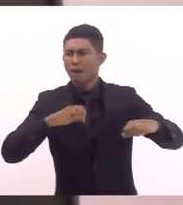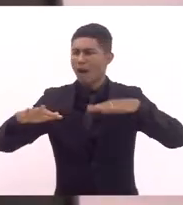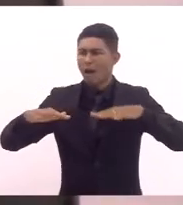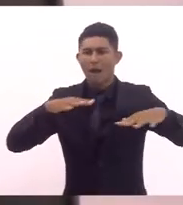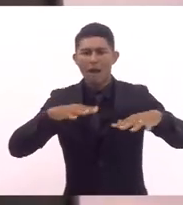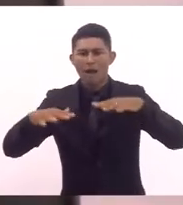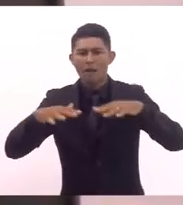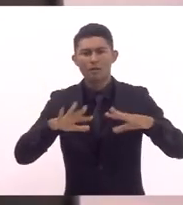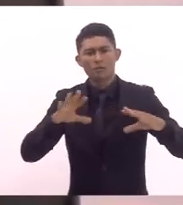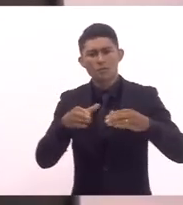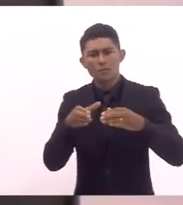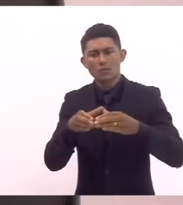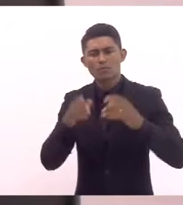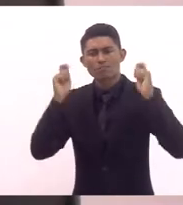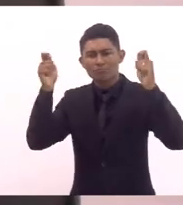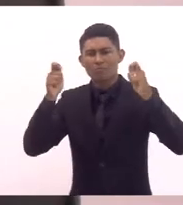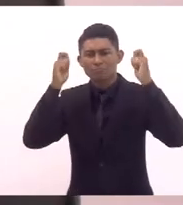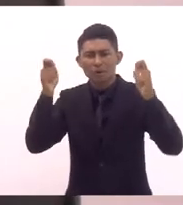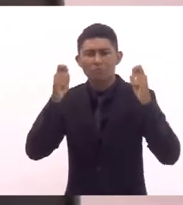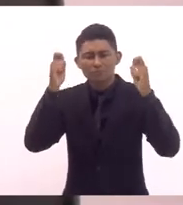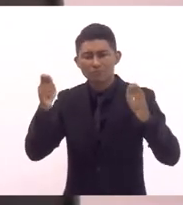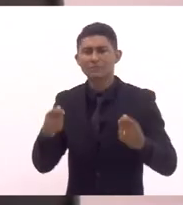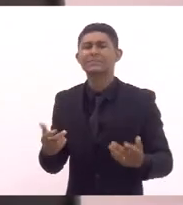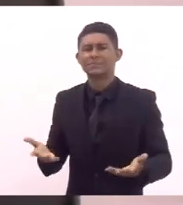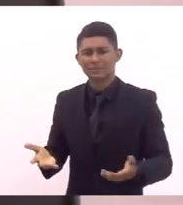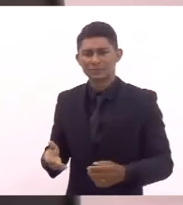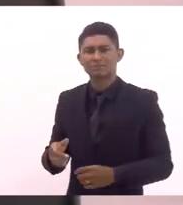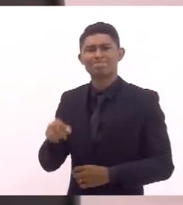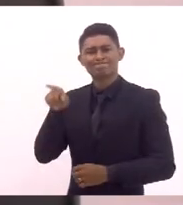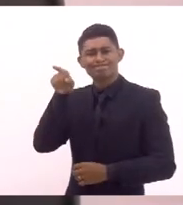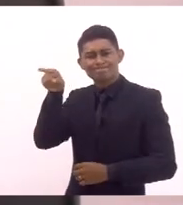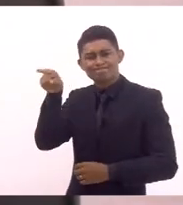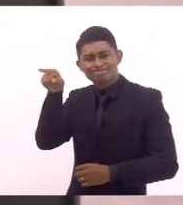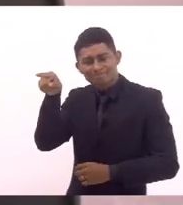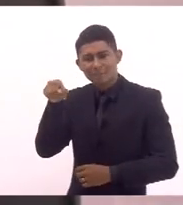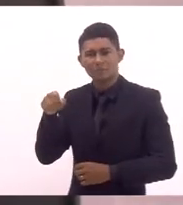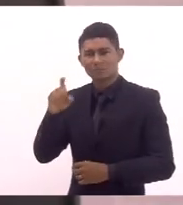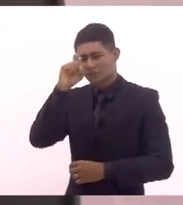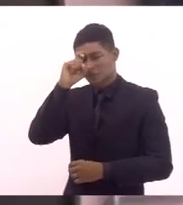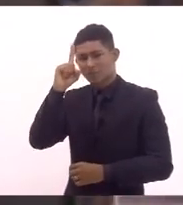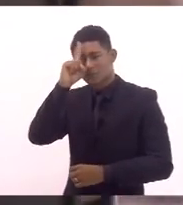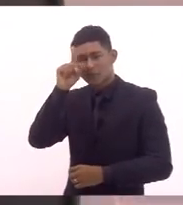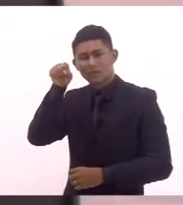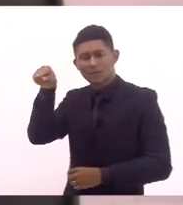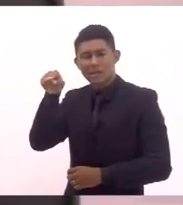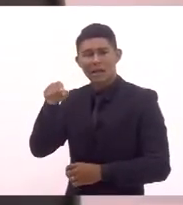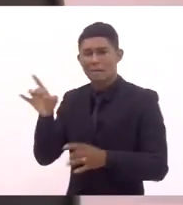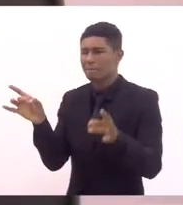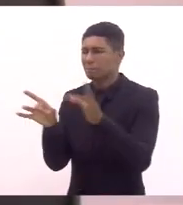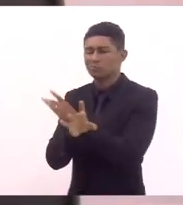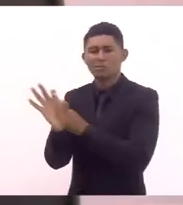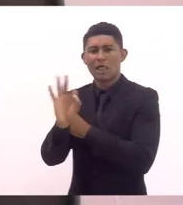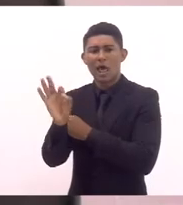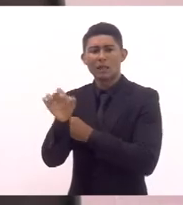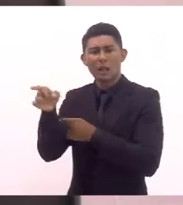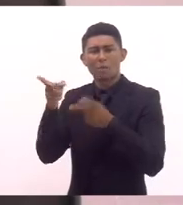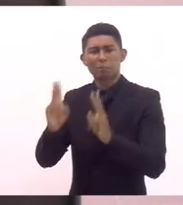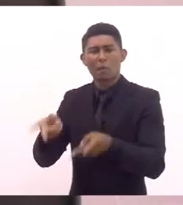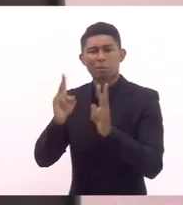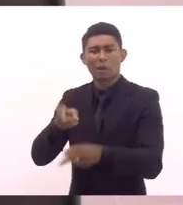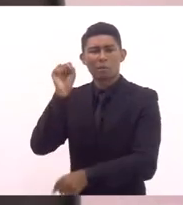dessas mulheres da roda estão fazendo abraço ao esqueleto do hospital então nós precisamos